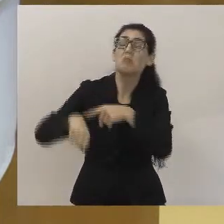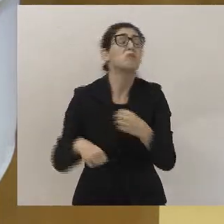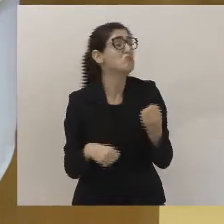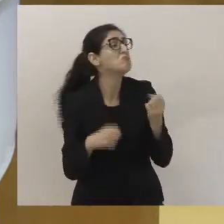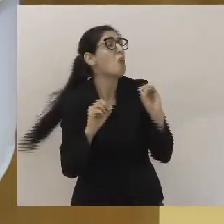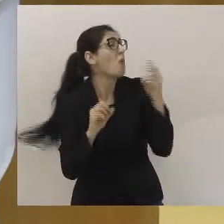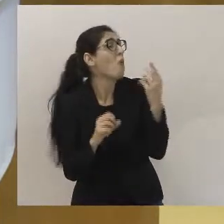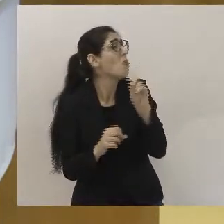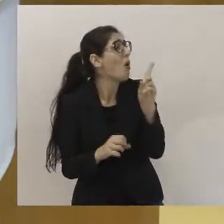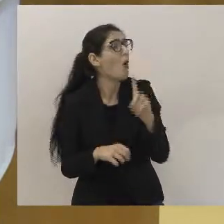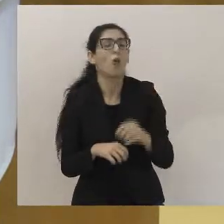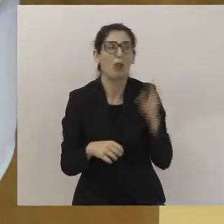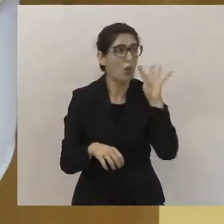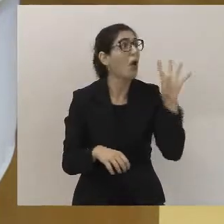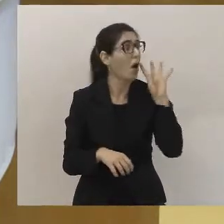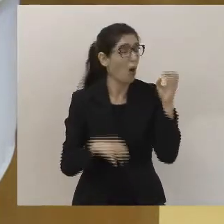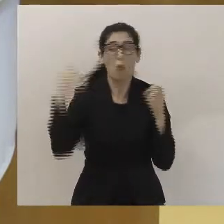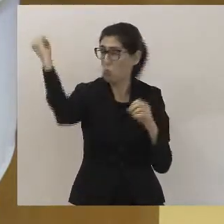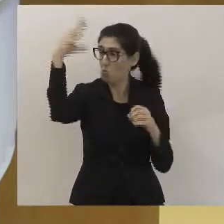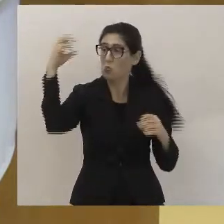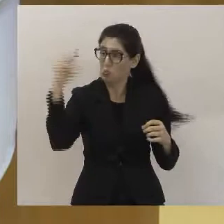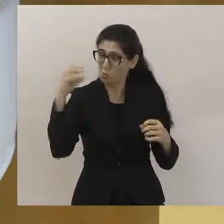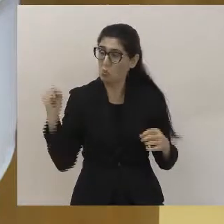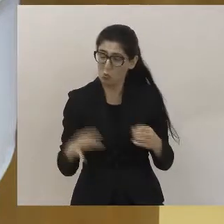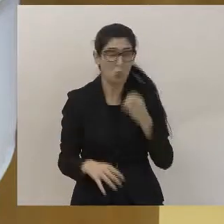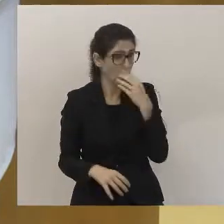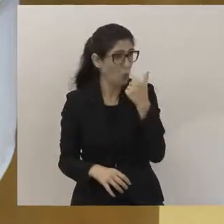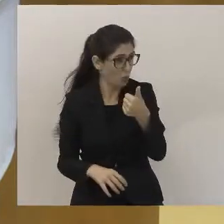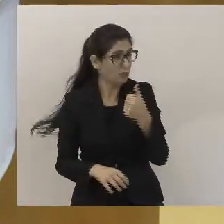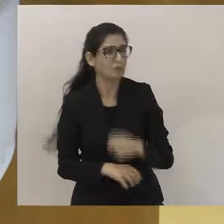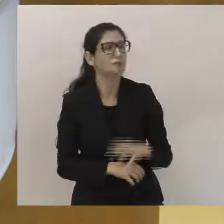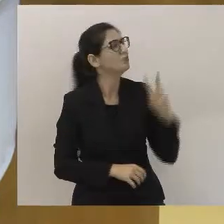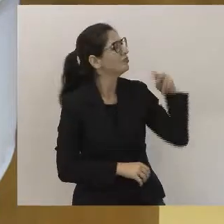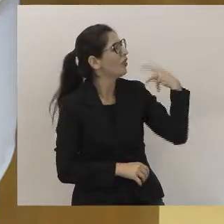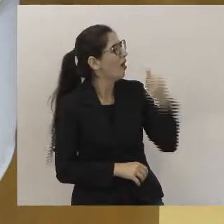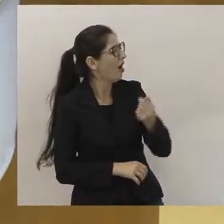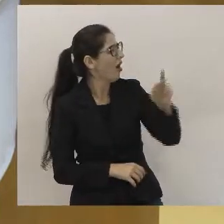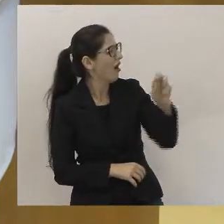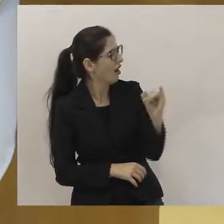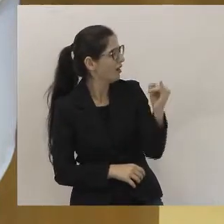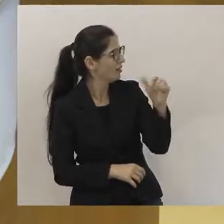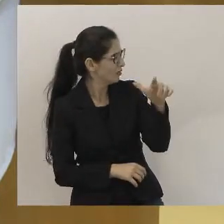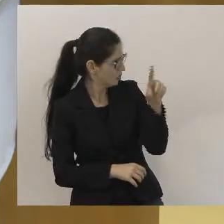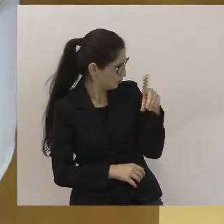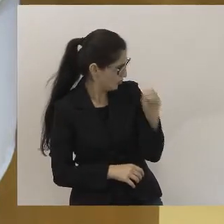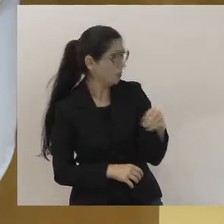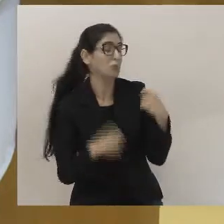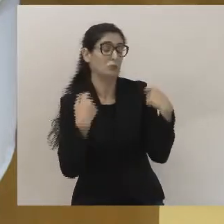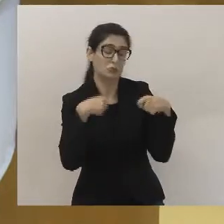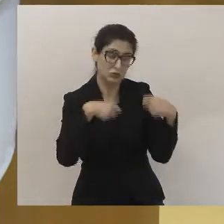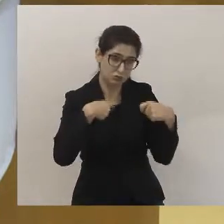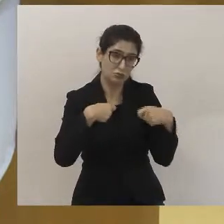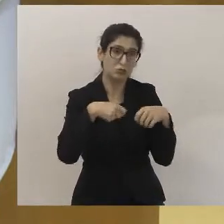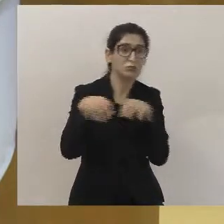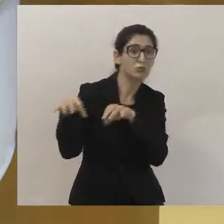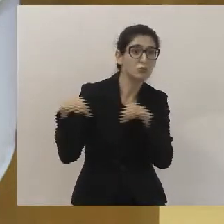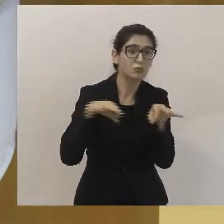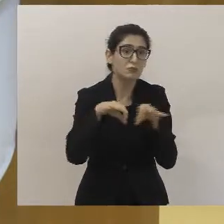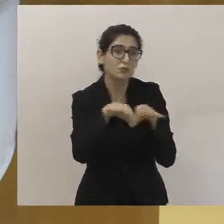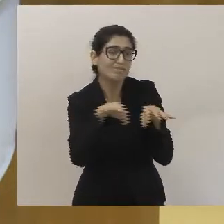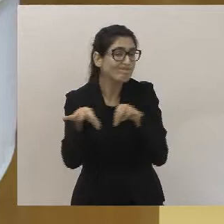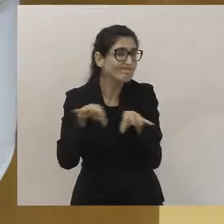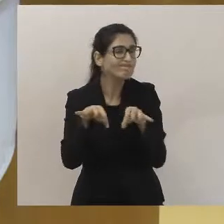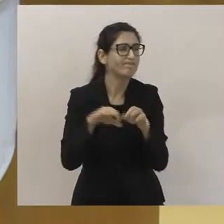tem problema em alguns pontos se vereador hildo mas isso é uma coisa que cabe à justiça está sendo ajustada quando foi dono